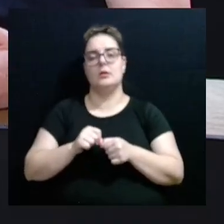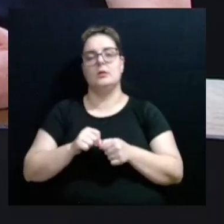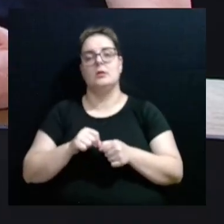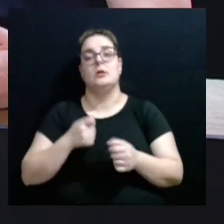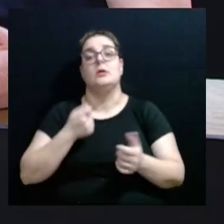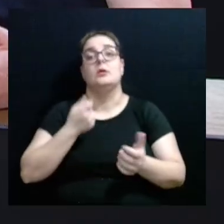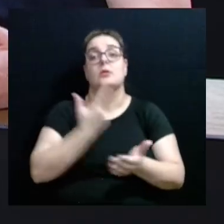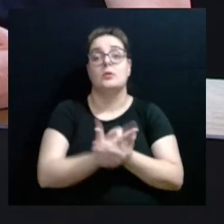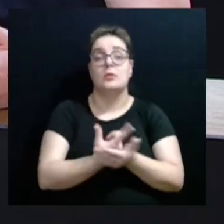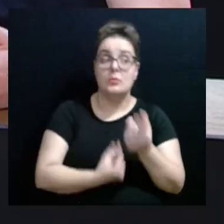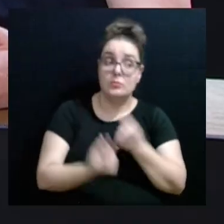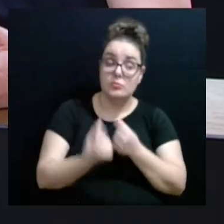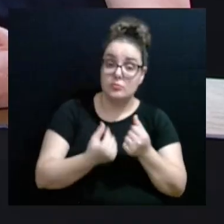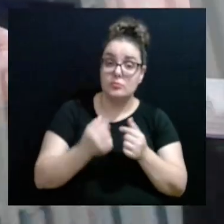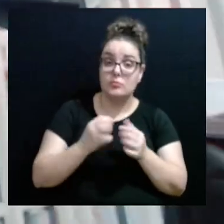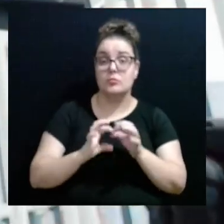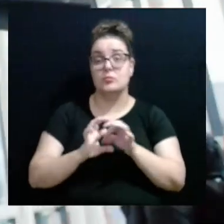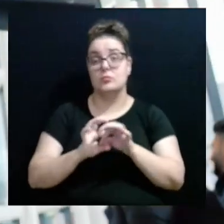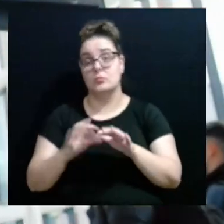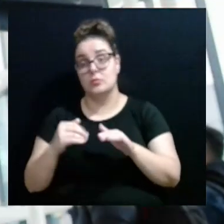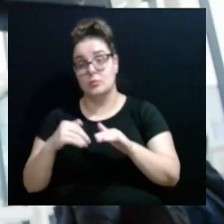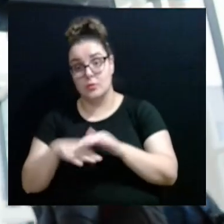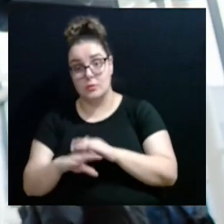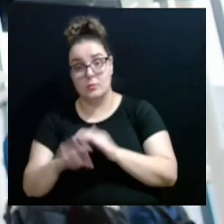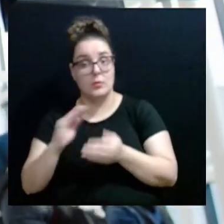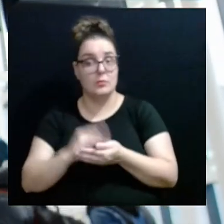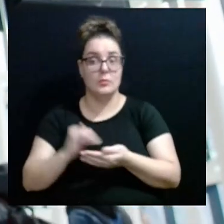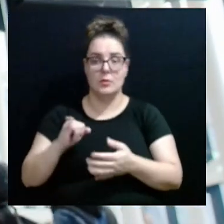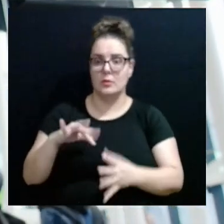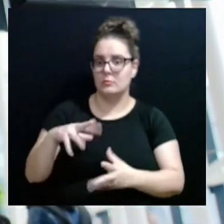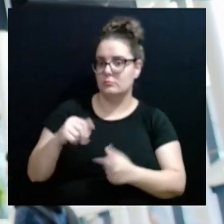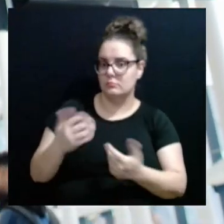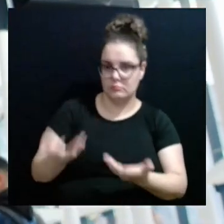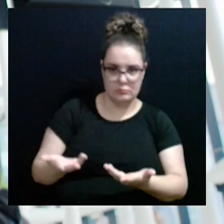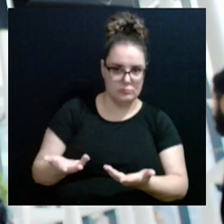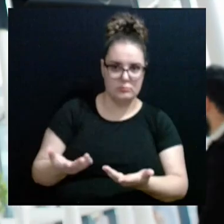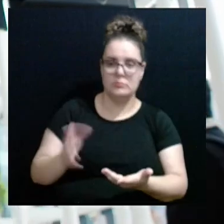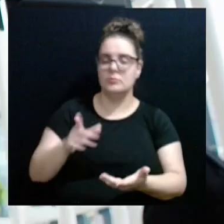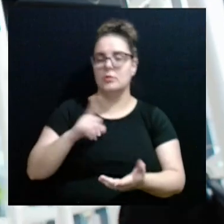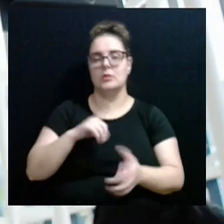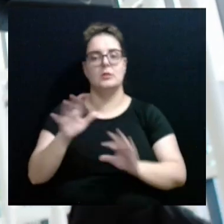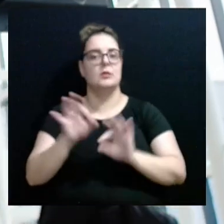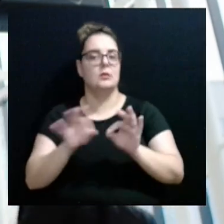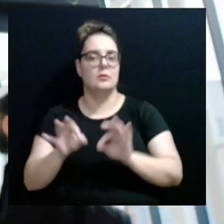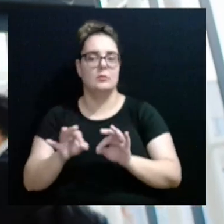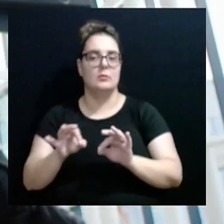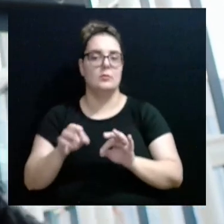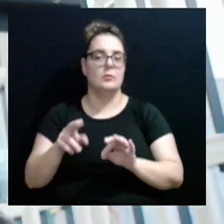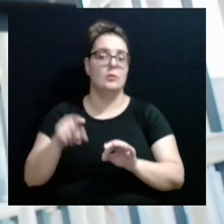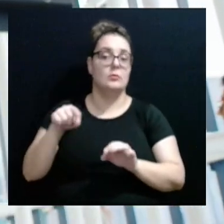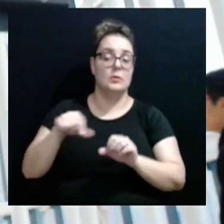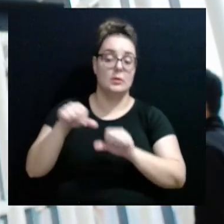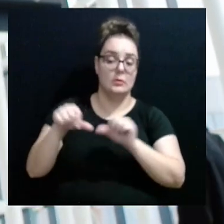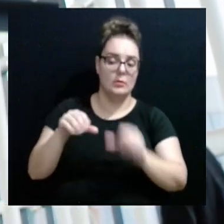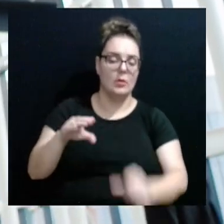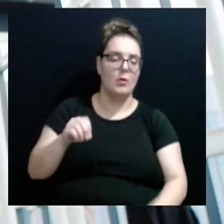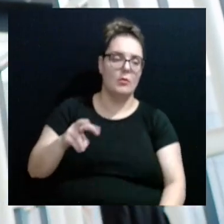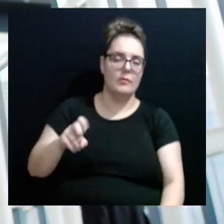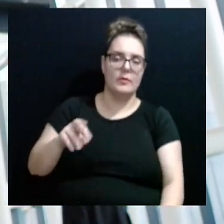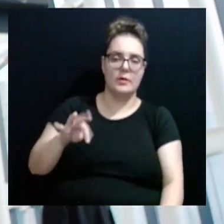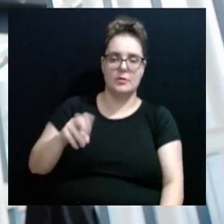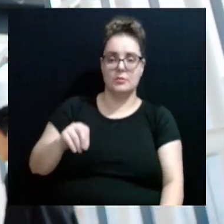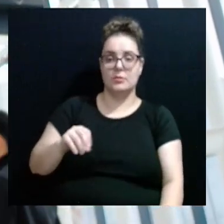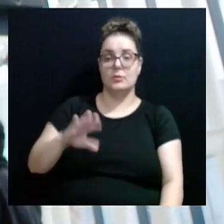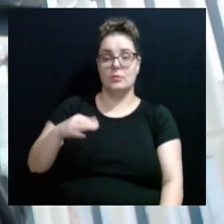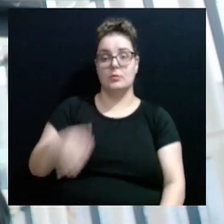deixe numa conta internacional, ou já tenha isso já lá convertido, para que no momento que você chegar, né, no país,